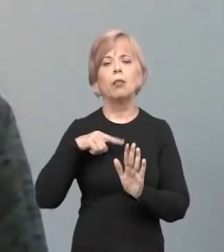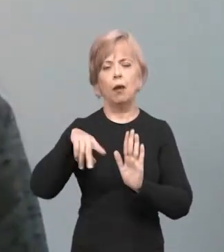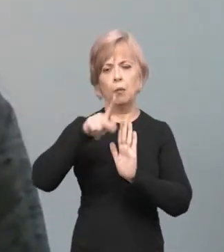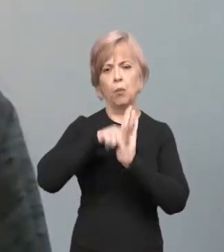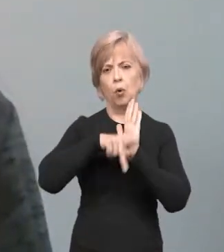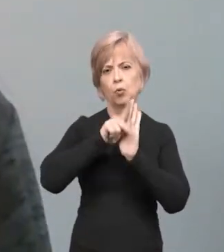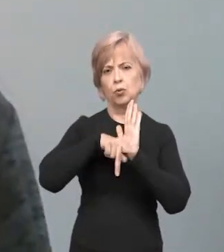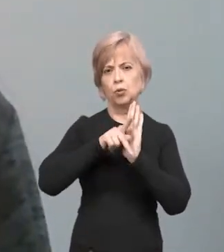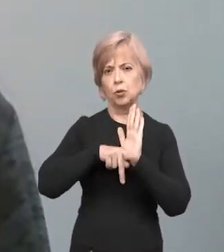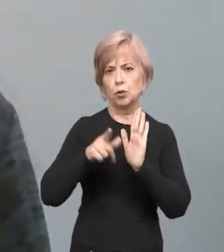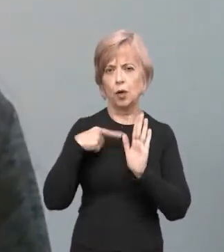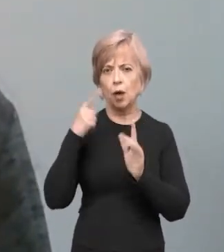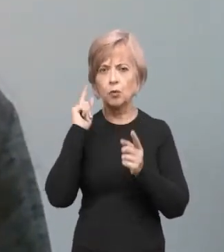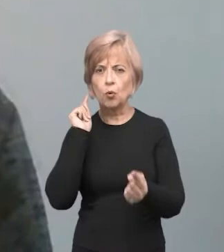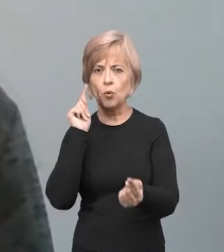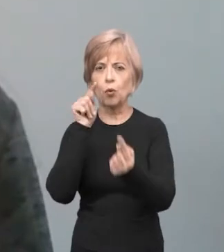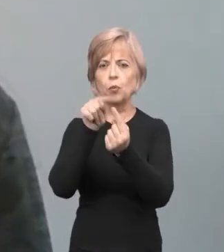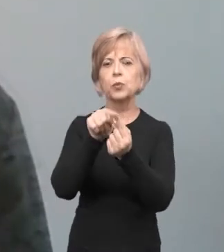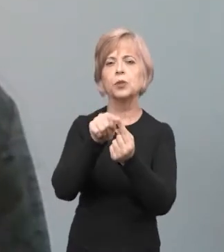que visa